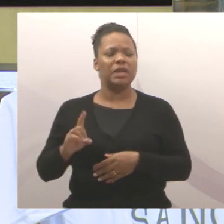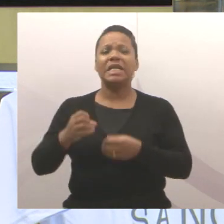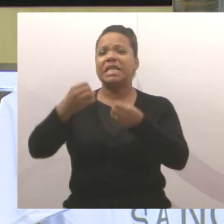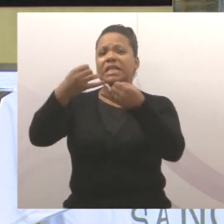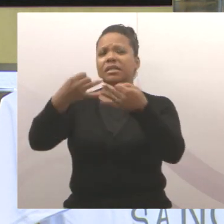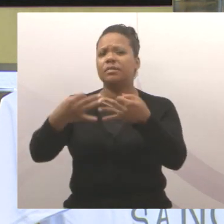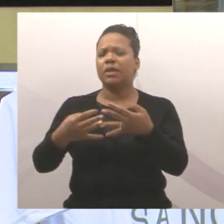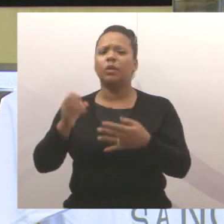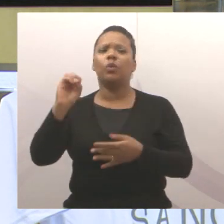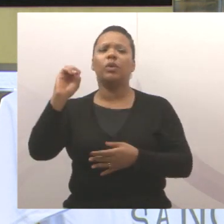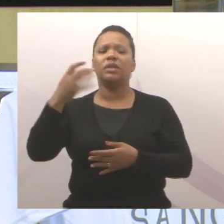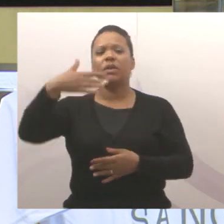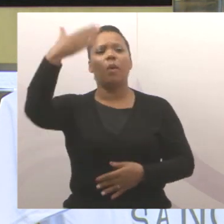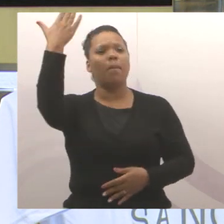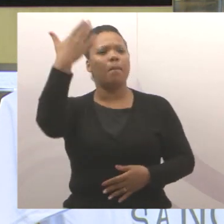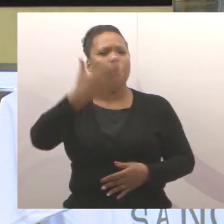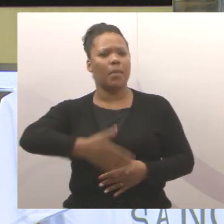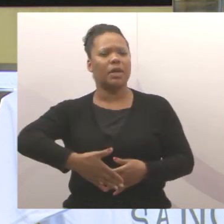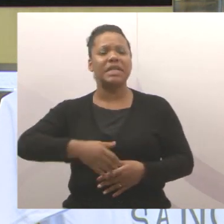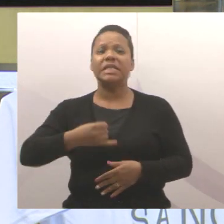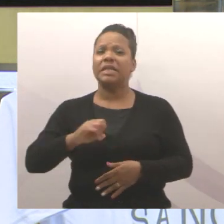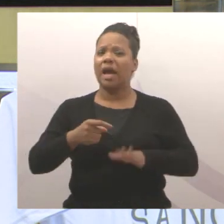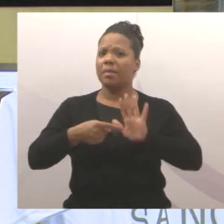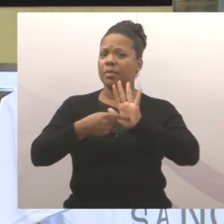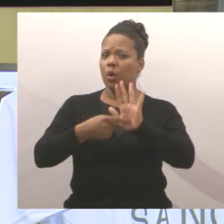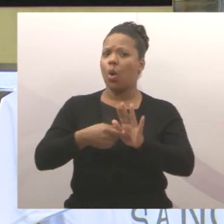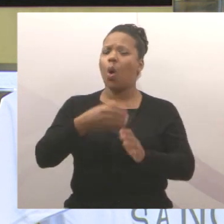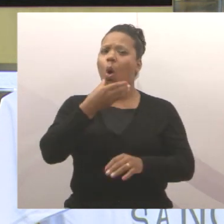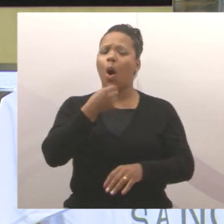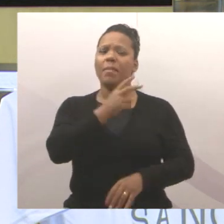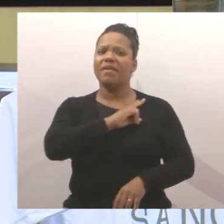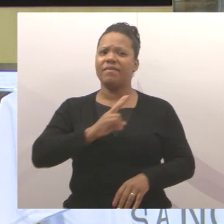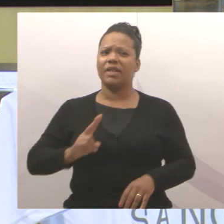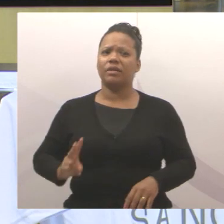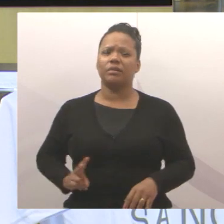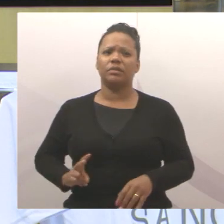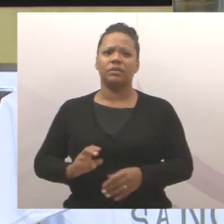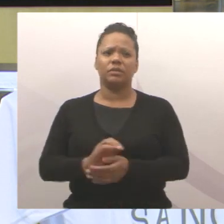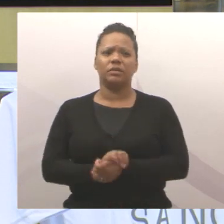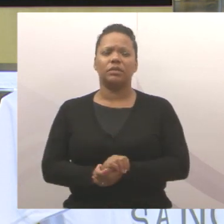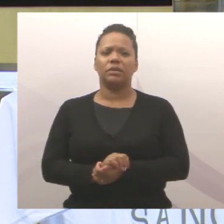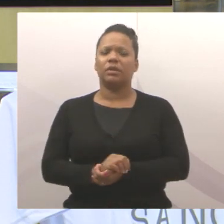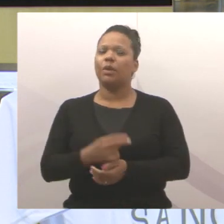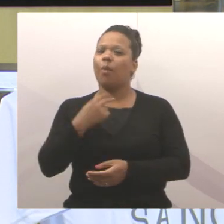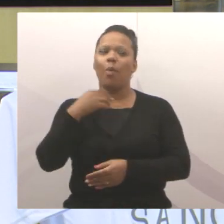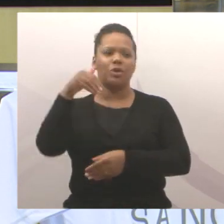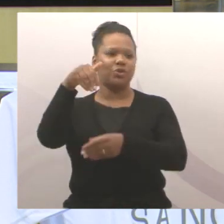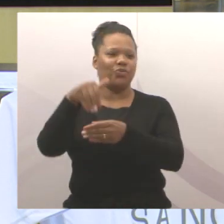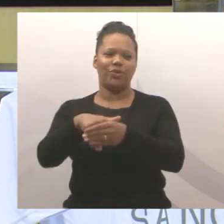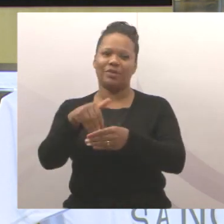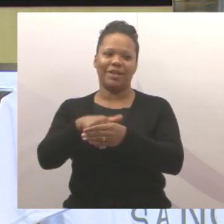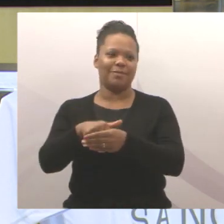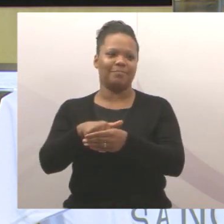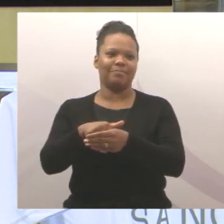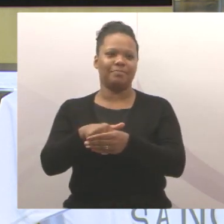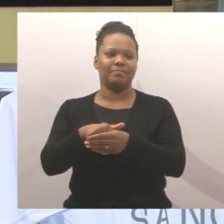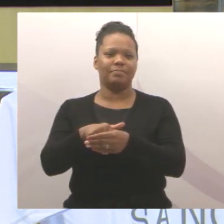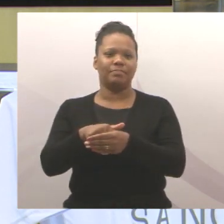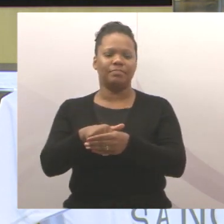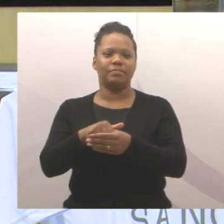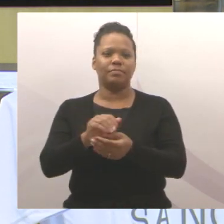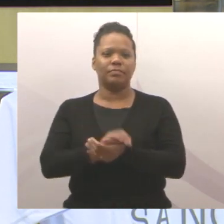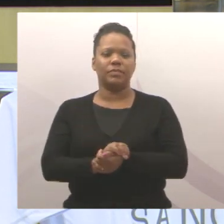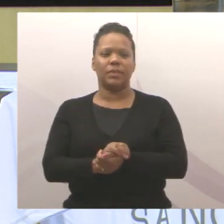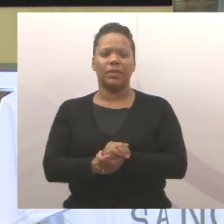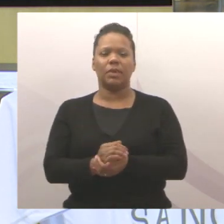fatos e a indicação das provas. Se o denunciante for vereador, ficará impedido de votar sobre a denúncia e de integrar a